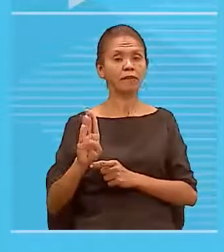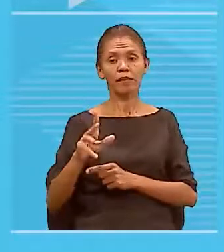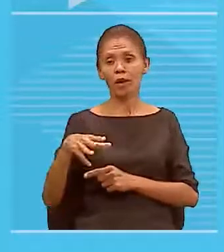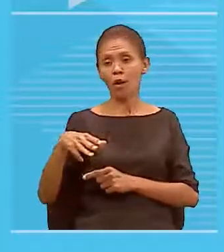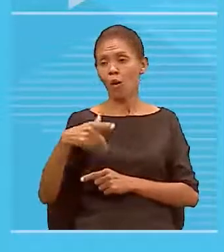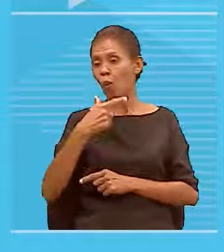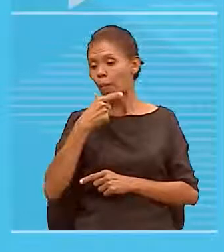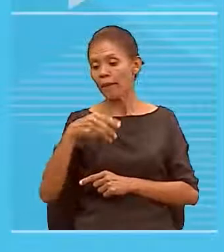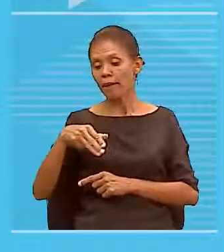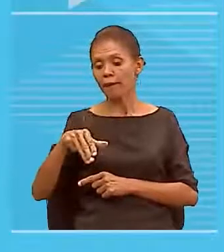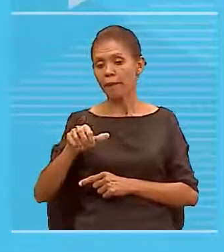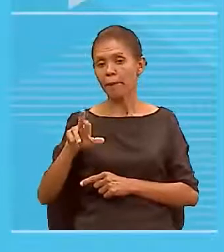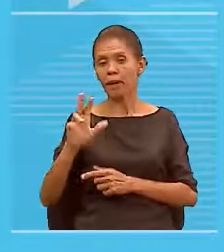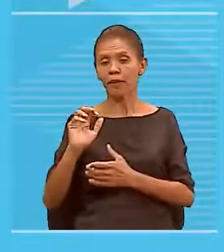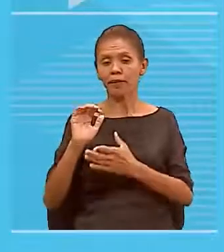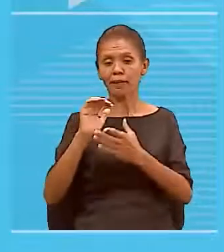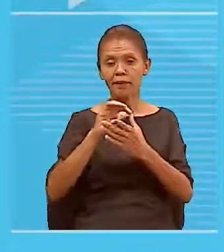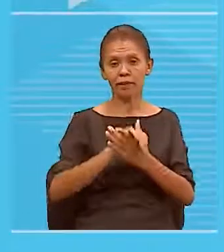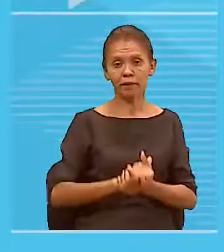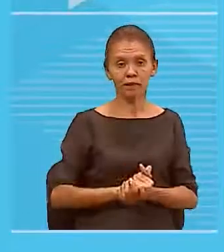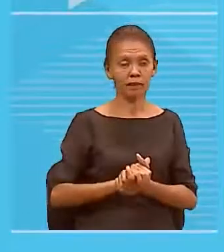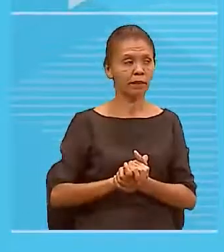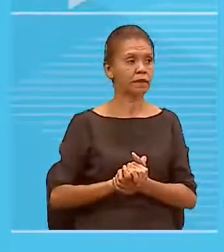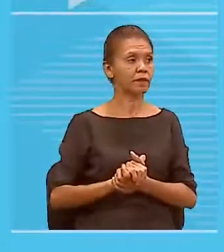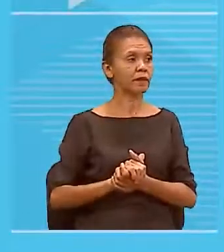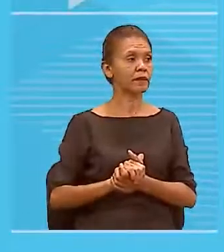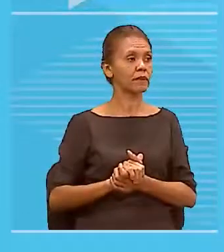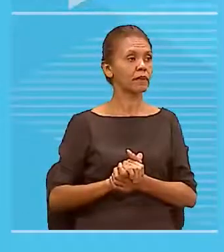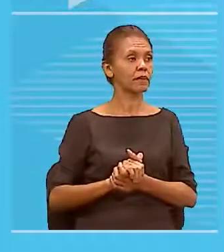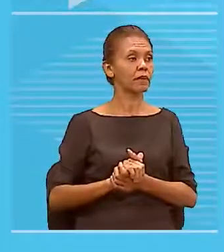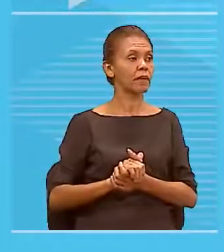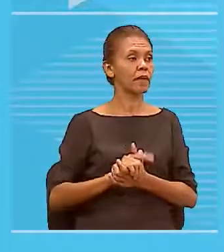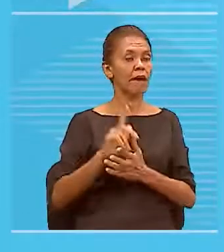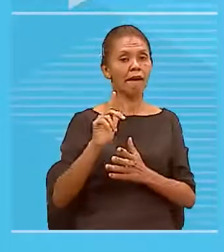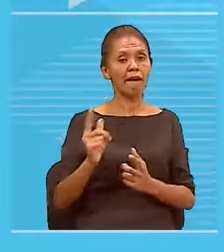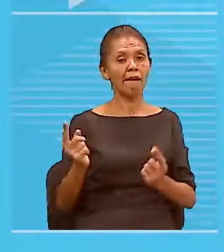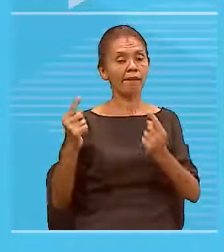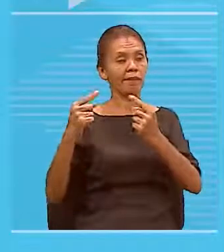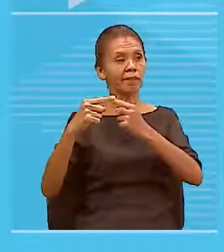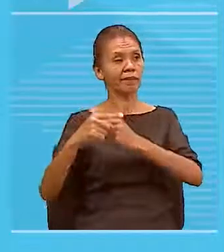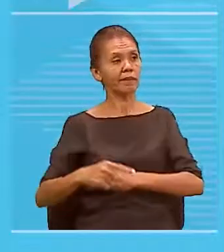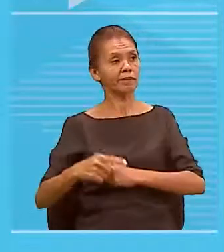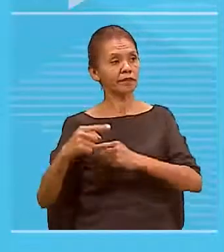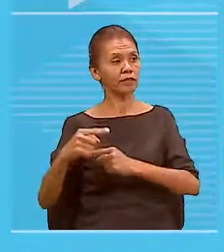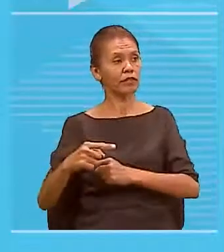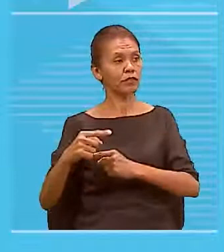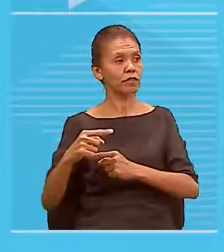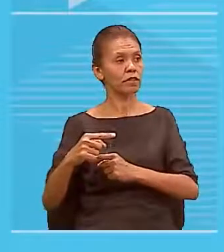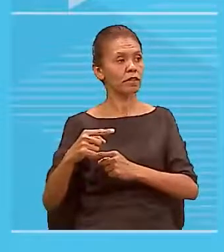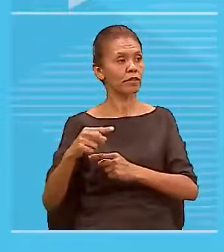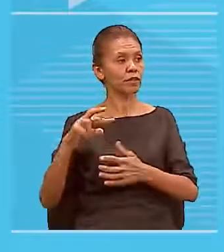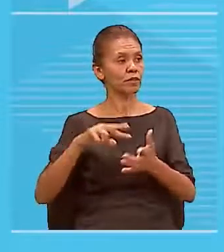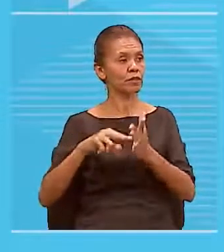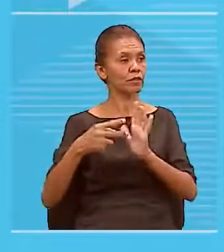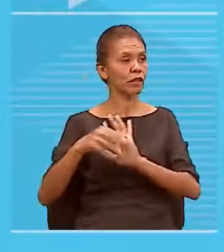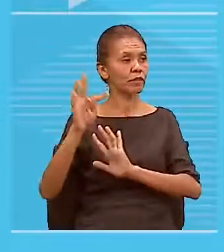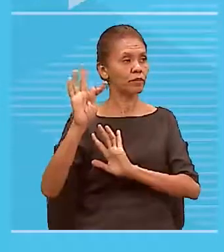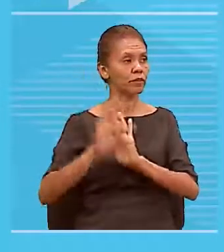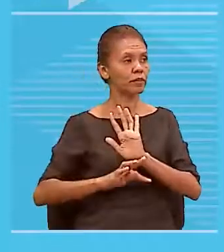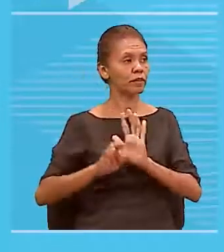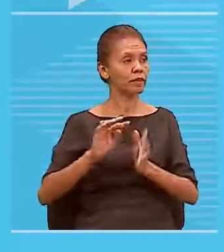se casado contradiz a moral do texto Expressa em maiúsculas vamos voltar para a moral do